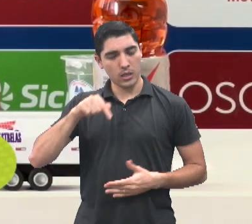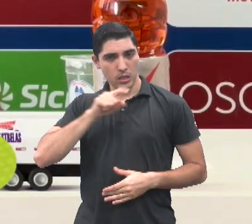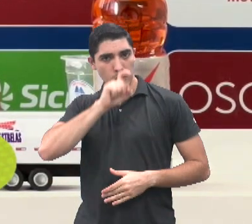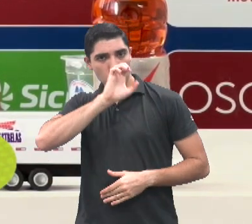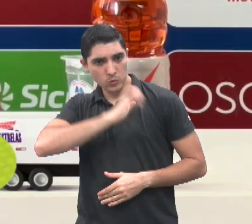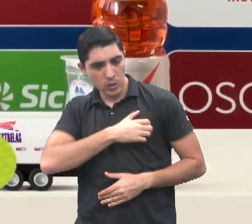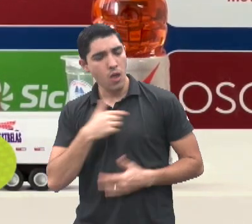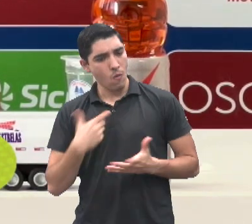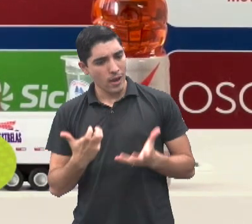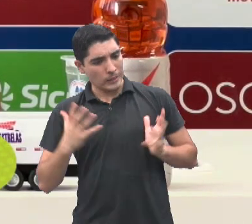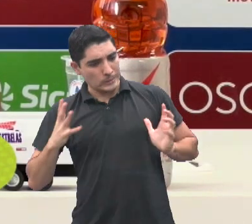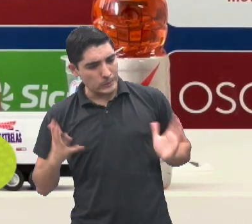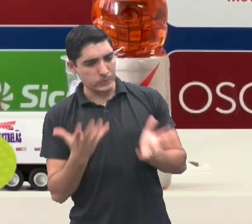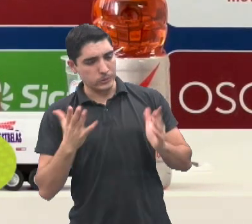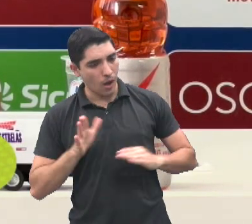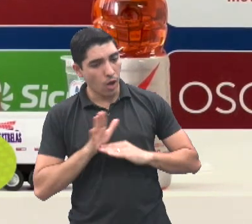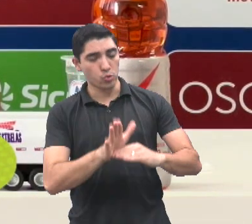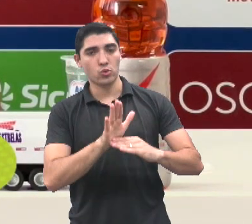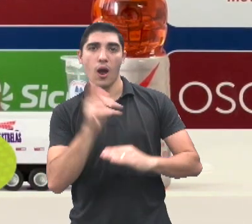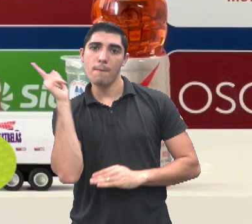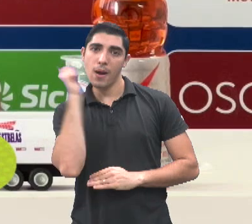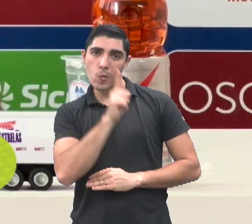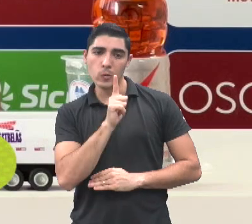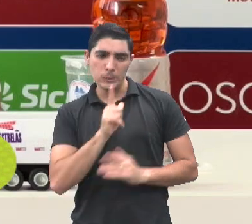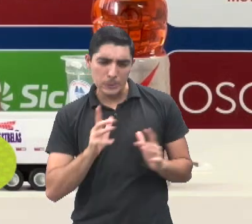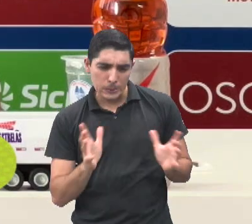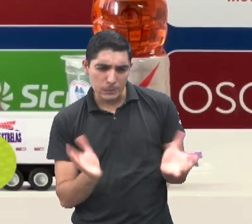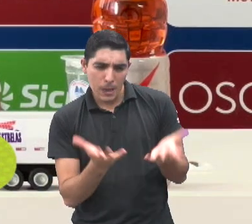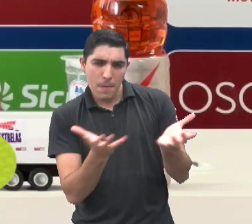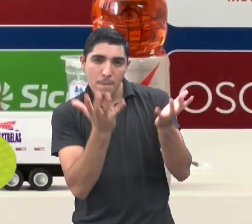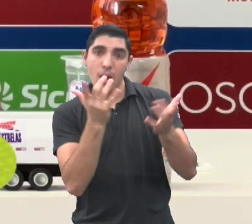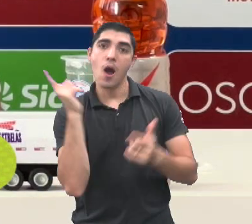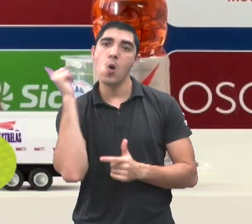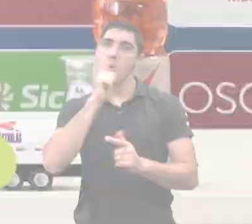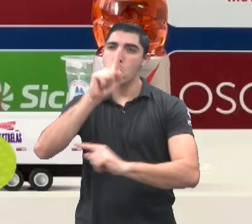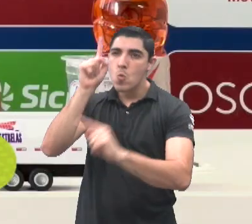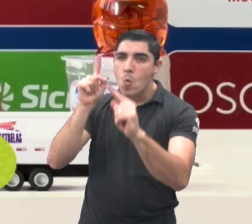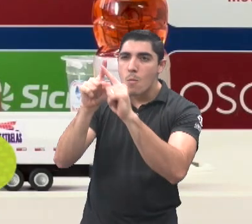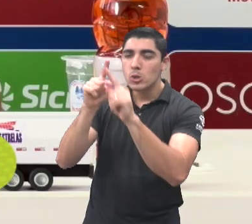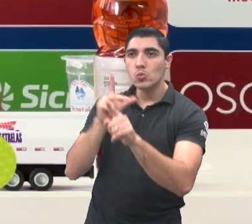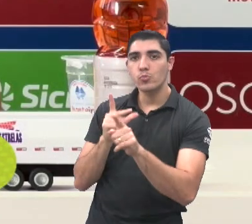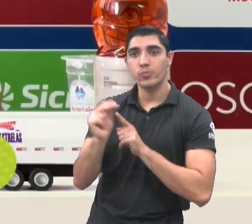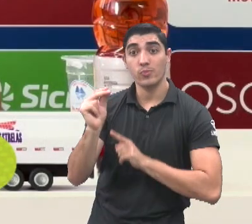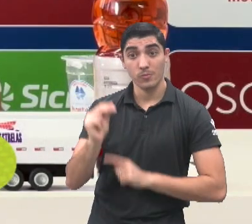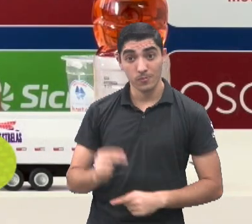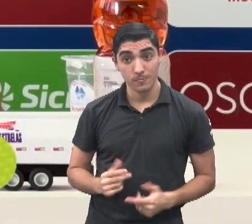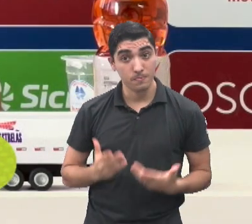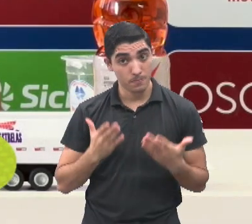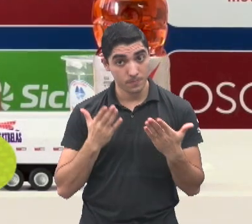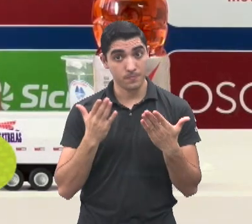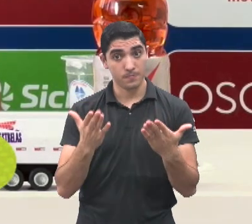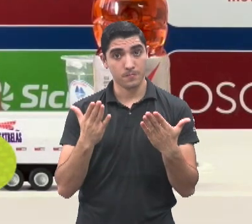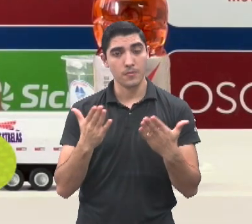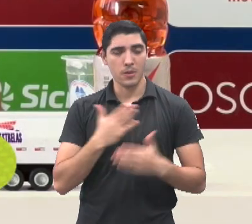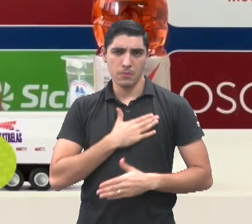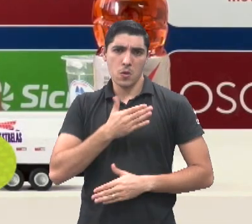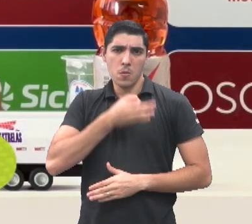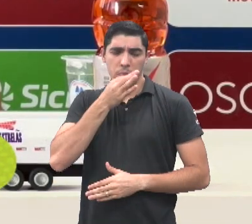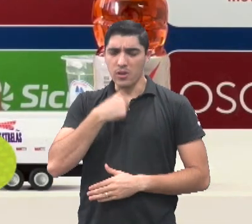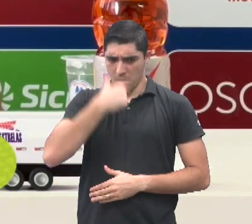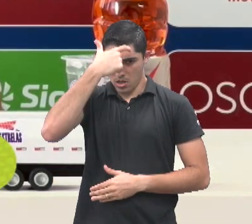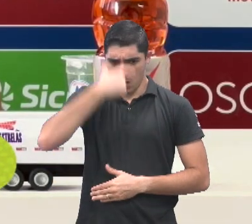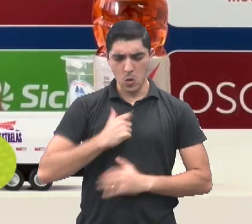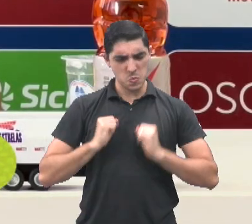dedicação, muito esforço para ajudar a equipe a alcançar os grandes objetivos. Eu acho que empenho não vai faltar para